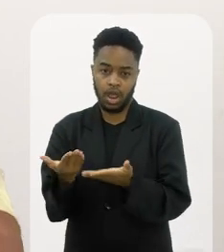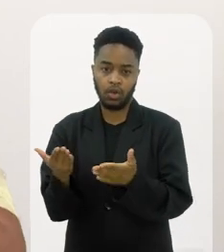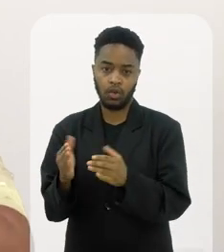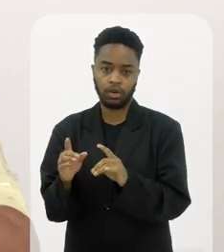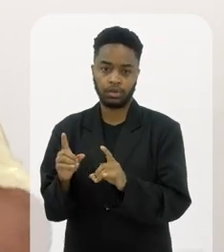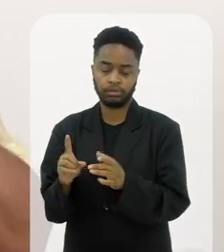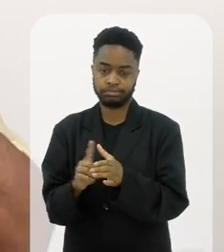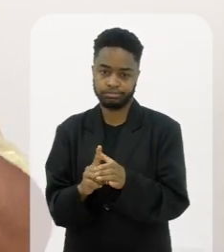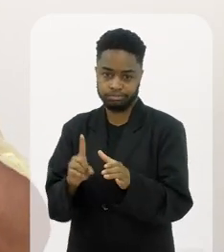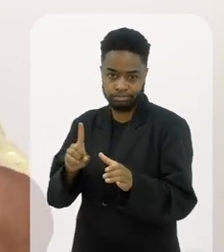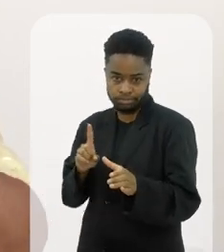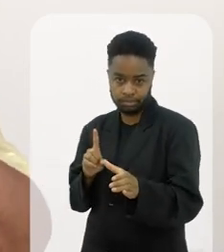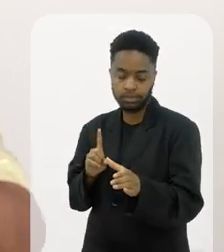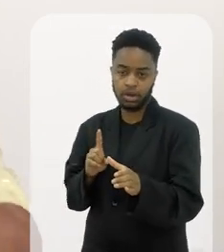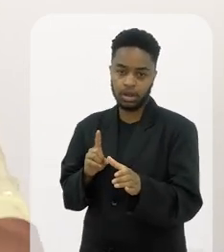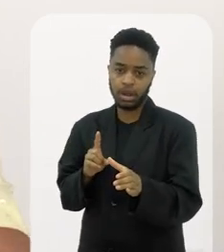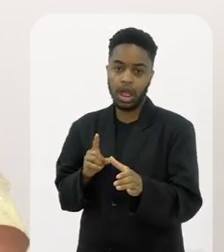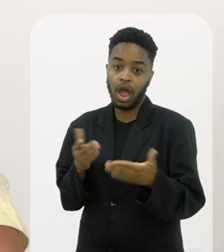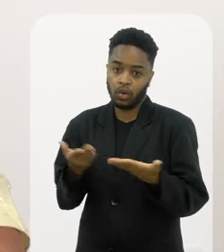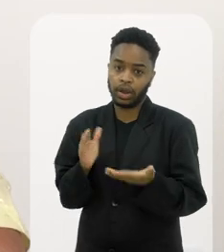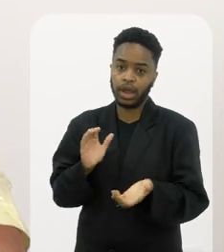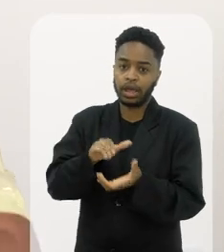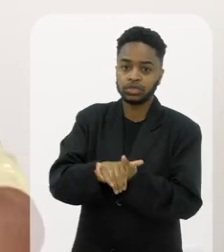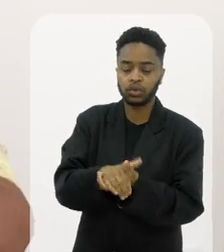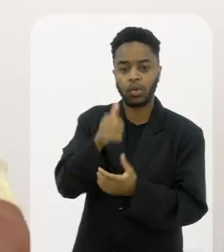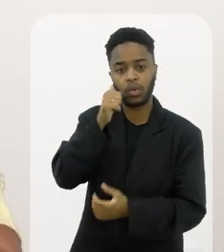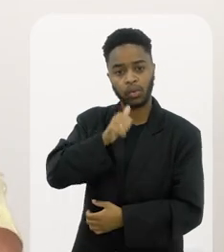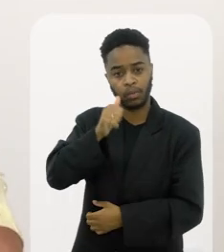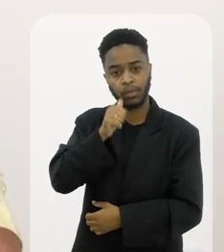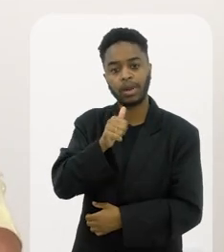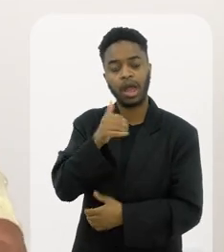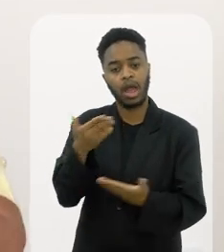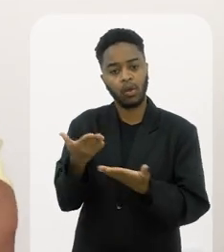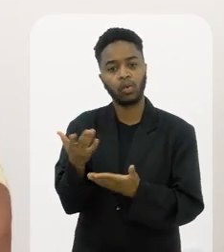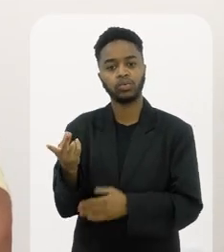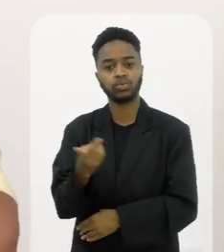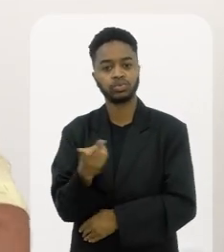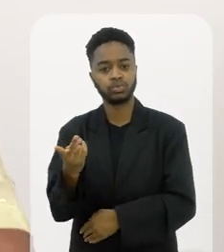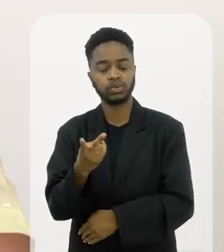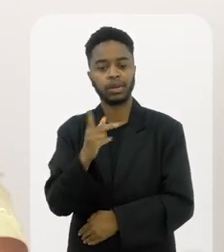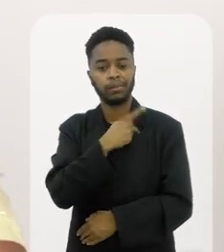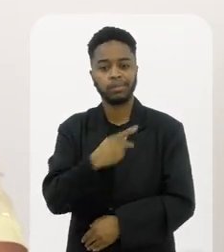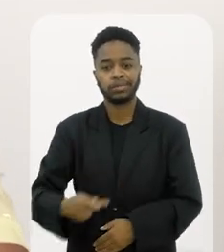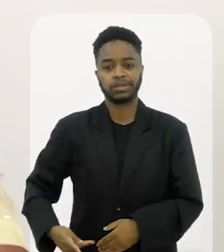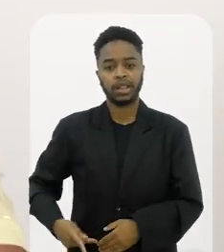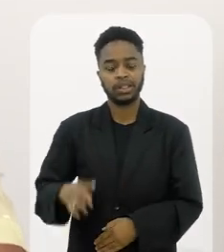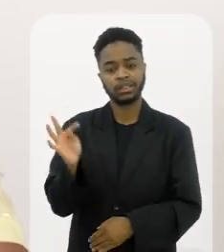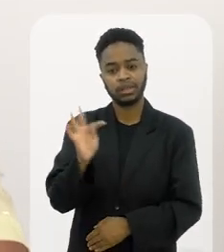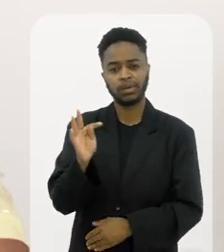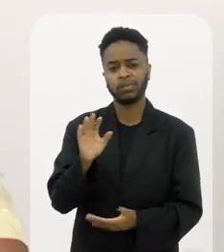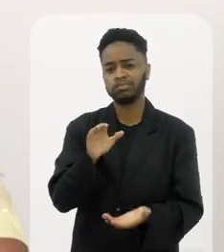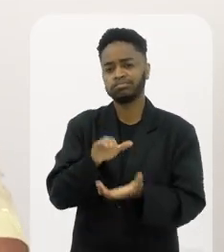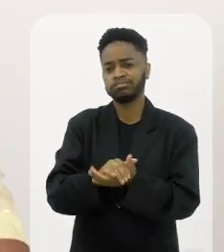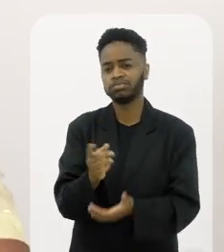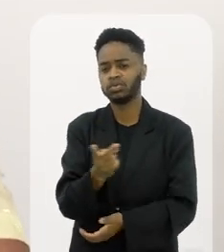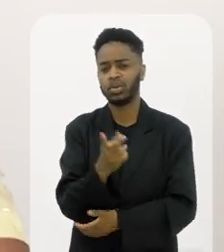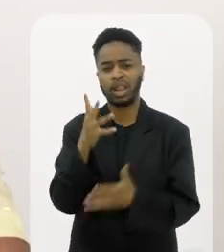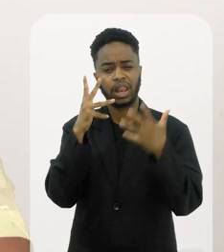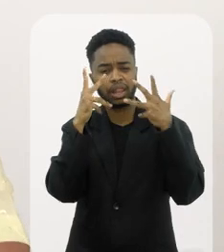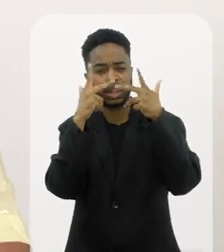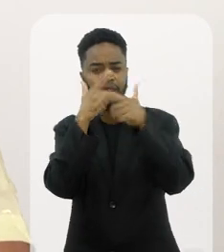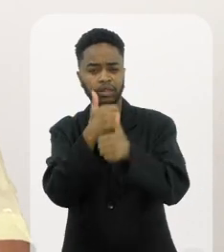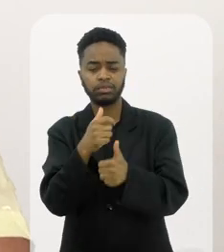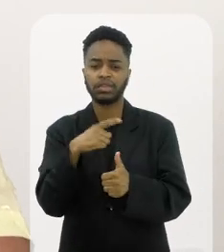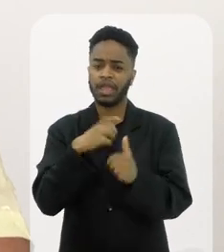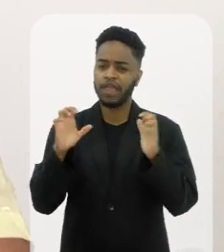ele saiu desse ashrama, como a gente sai, né, dessa posição, e se casou com uma devota, e agora eles presidem em Teresópolis. E fizeram um casal